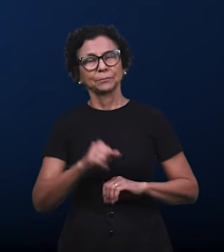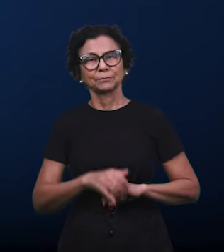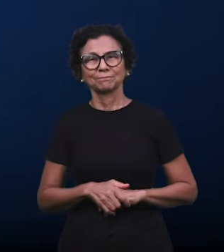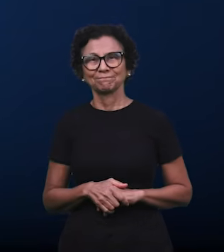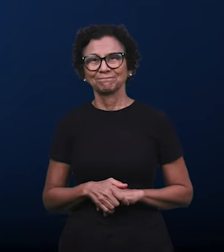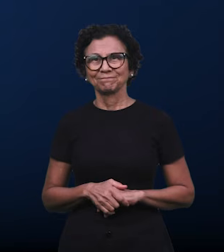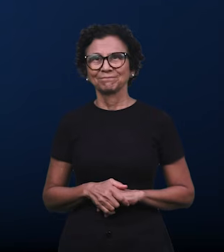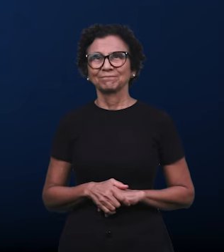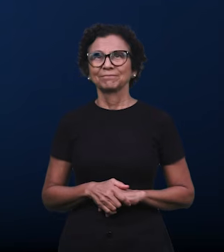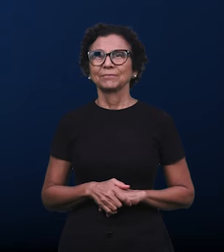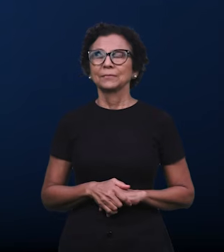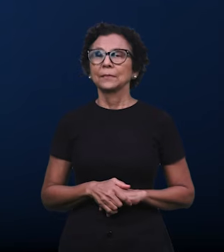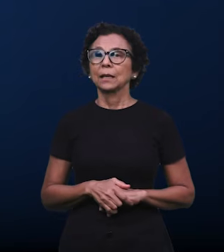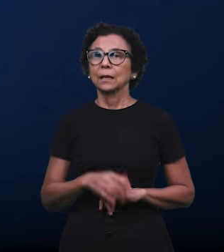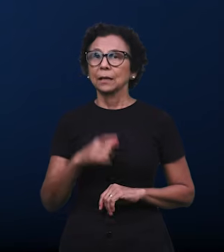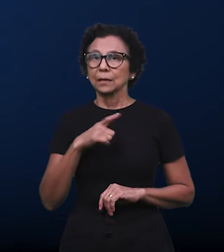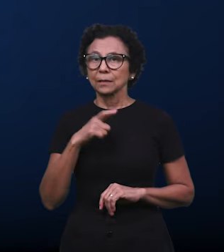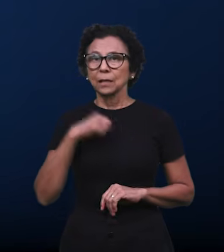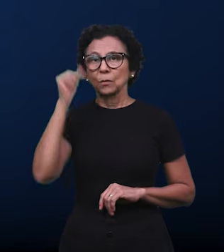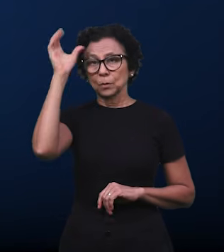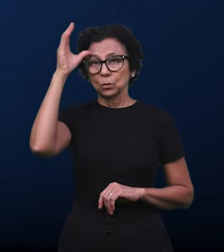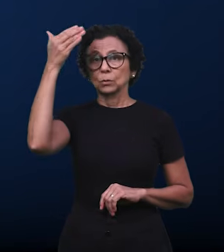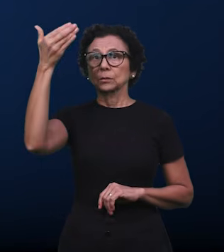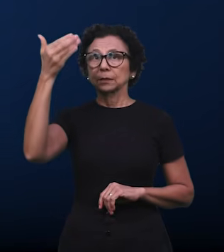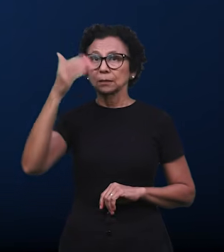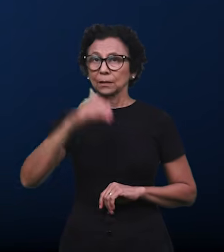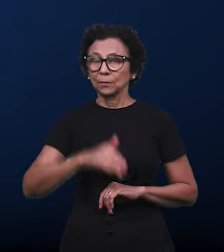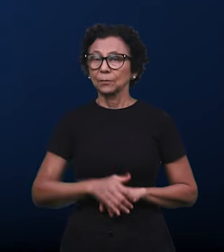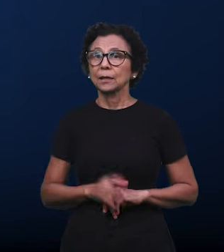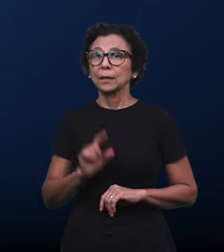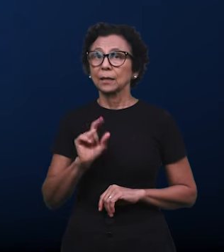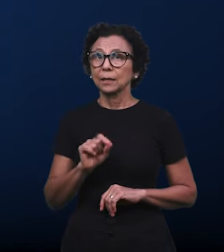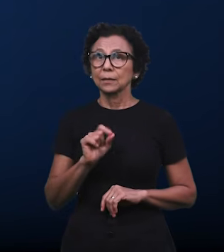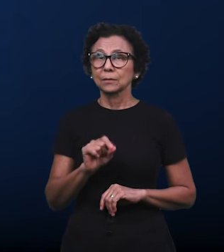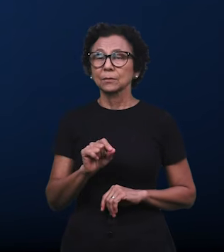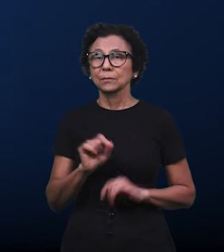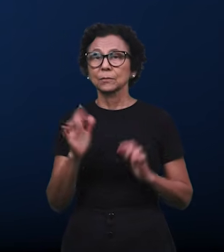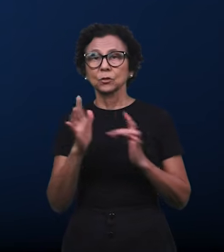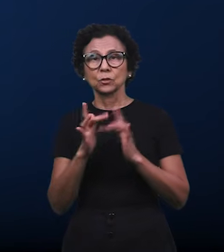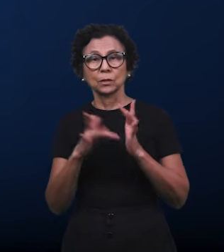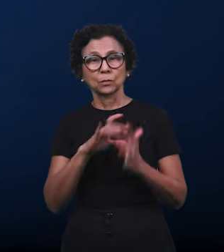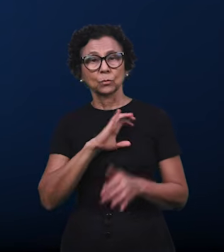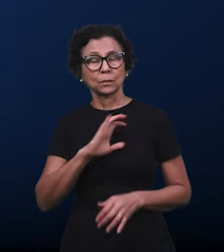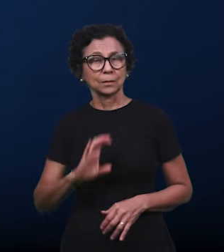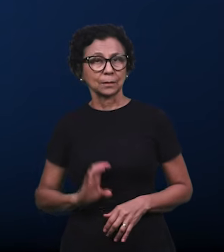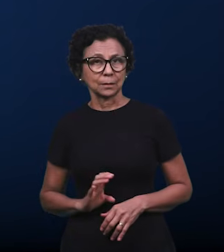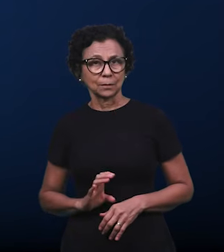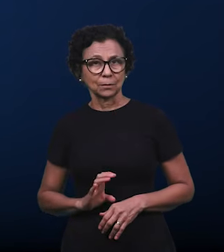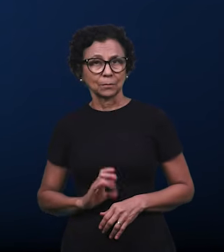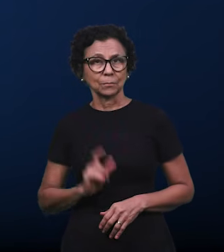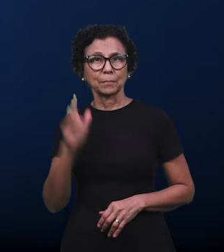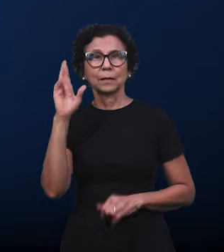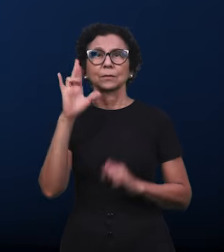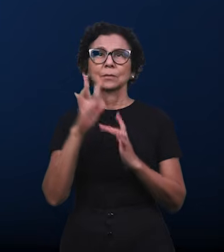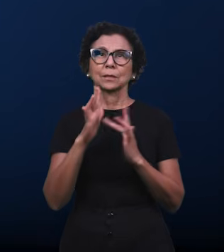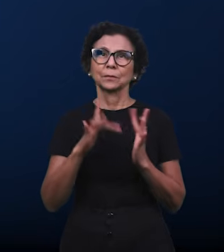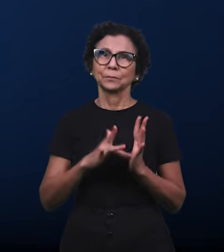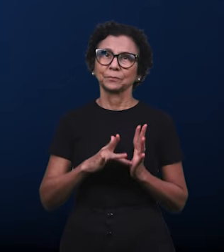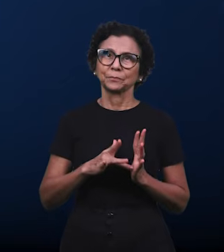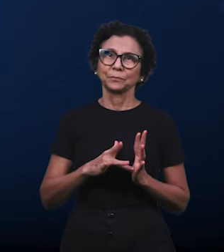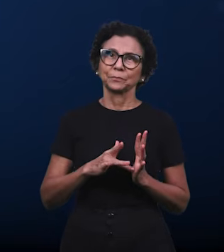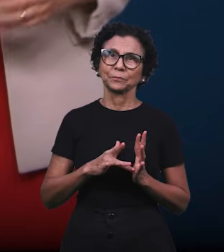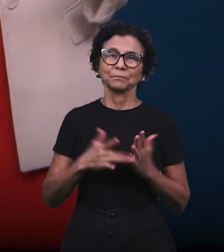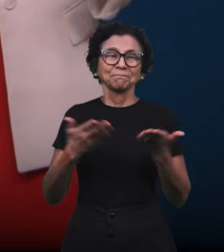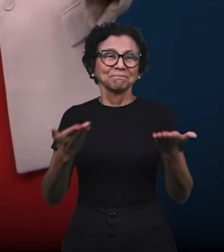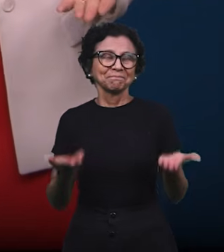Jesus vem. Há uma saída, meu irmão, há uma saída. E essa saída se chama Jesus Cristo, a paz do Senhor